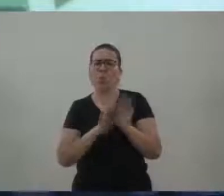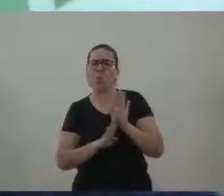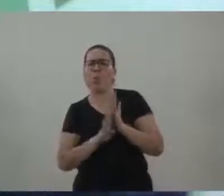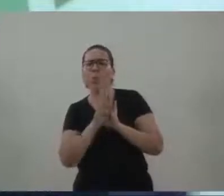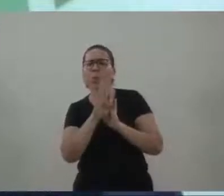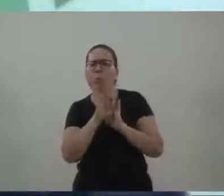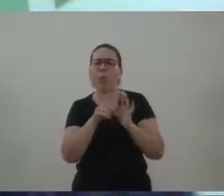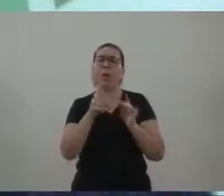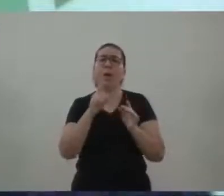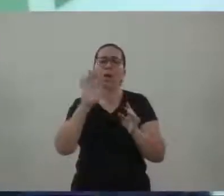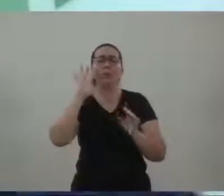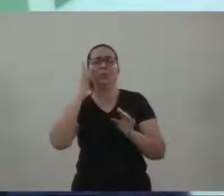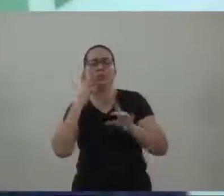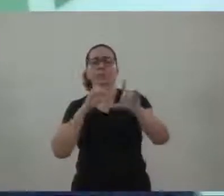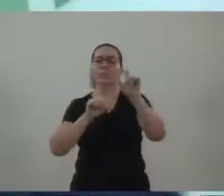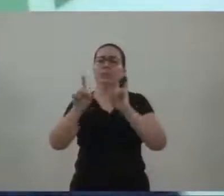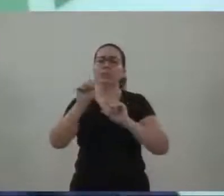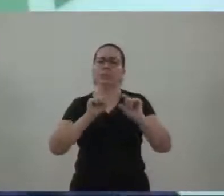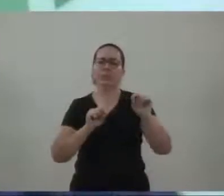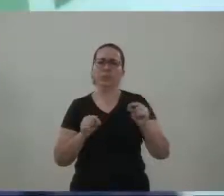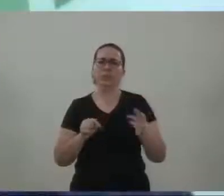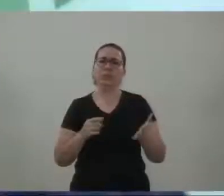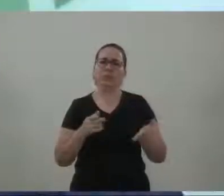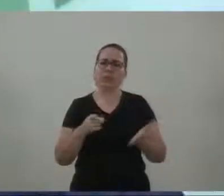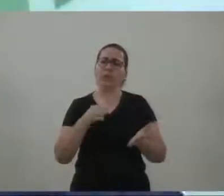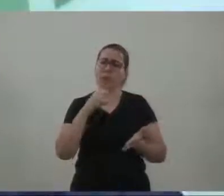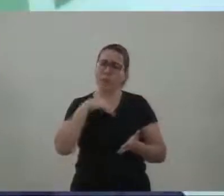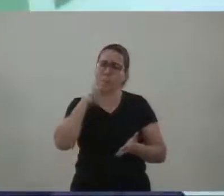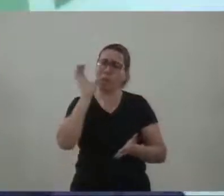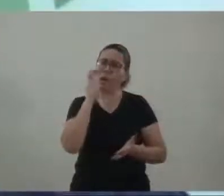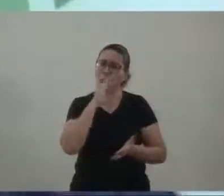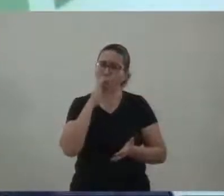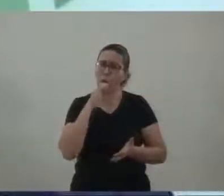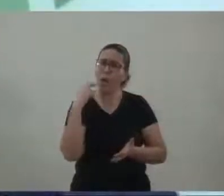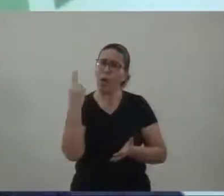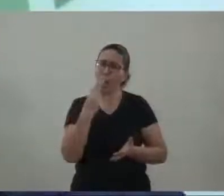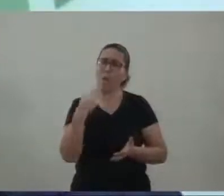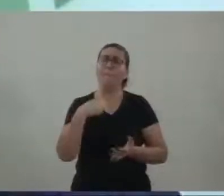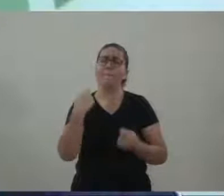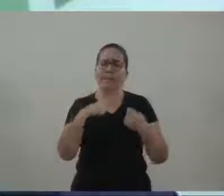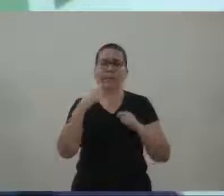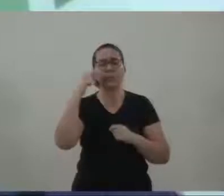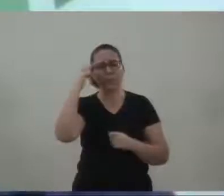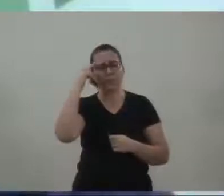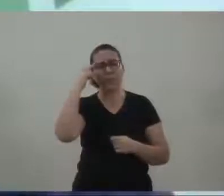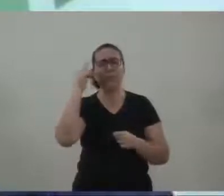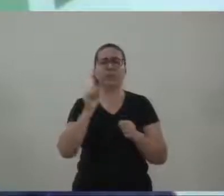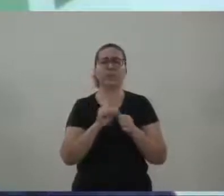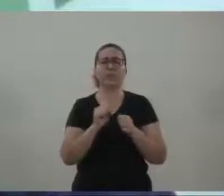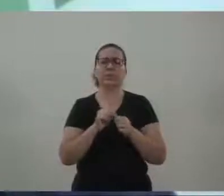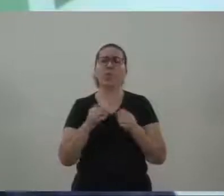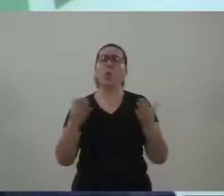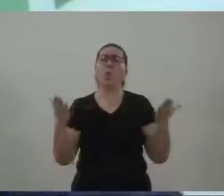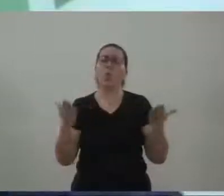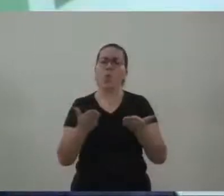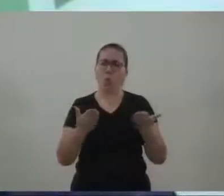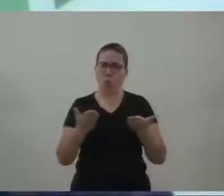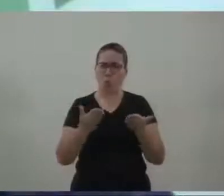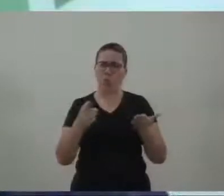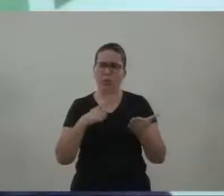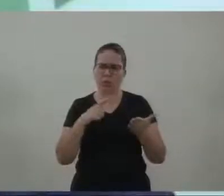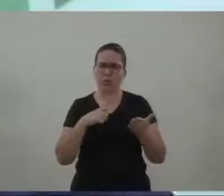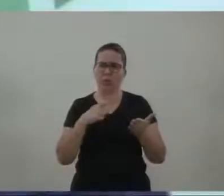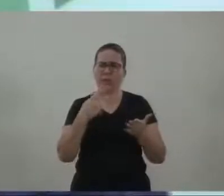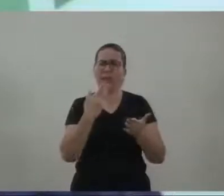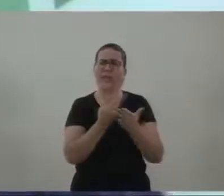você pode tomar algumas decisões. Eu acho que é mais do que urgente a gente fazer algo a mais. Como é que a gente tem hoje? A gente tem um